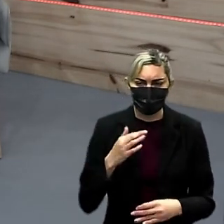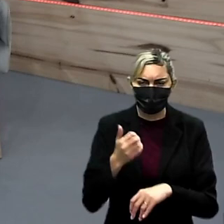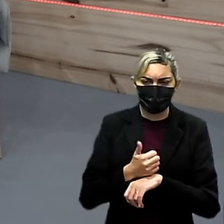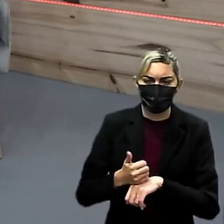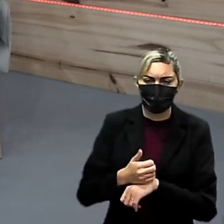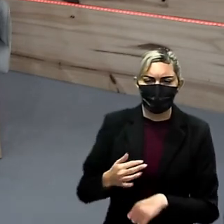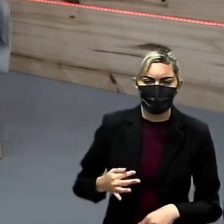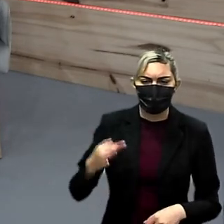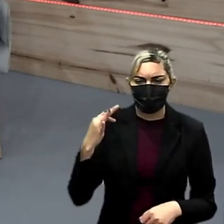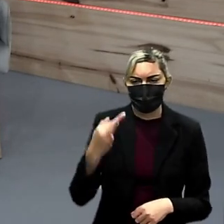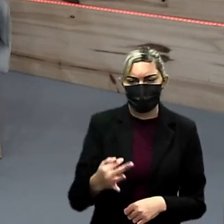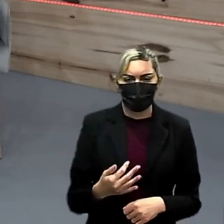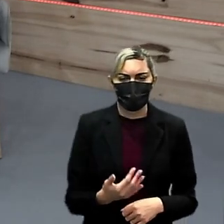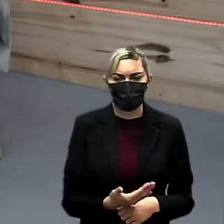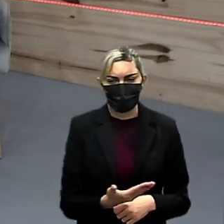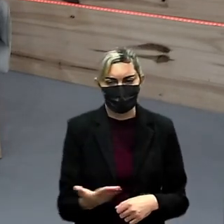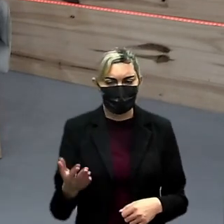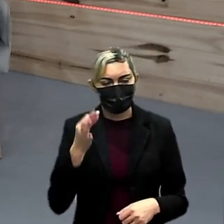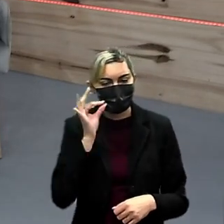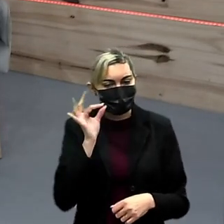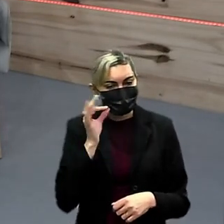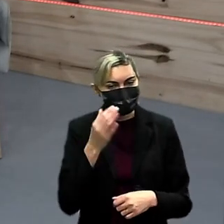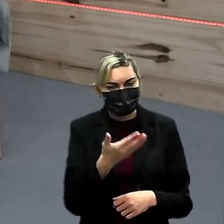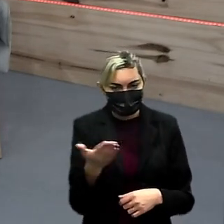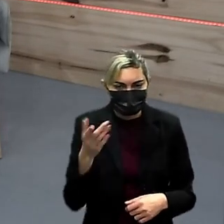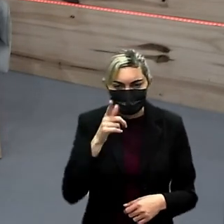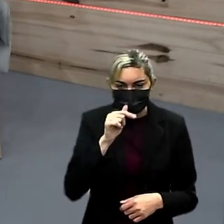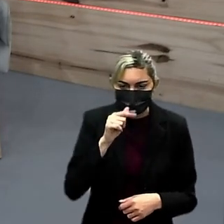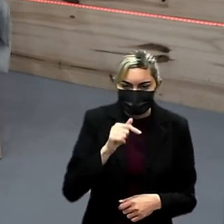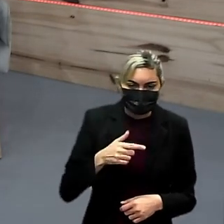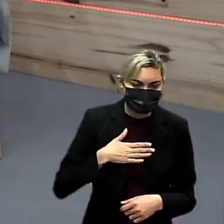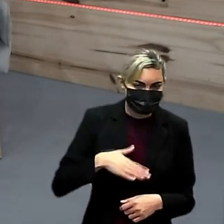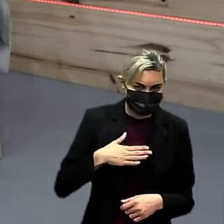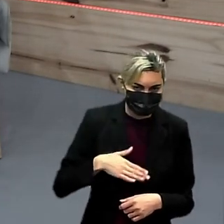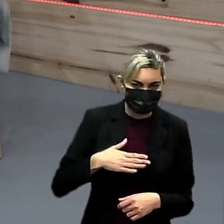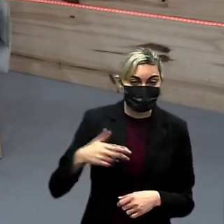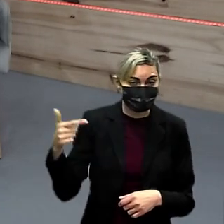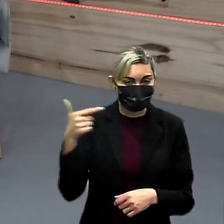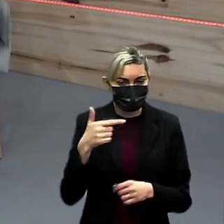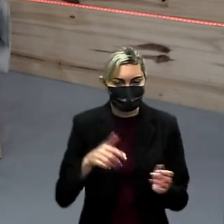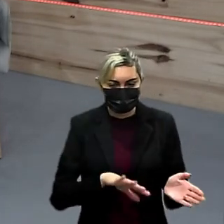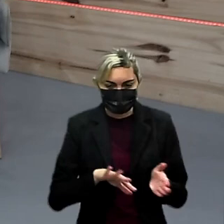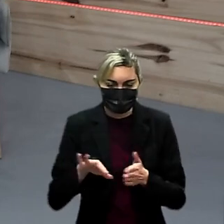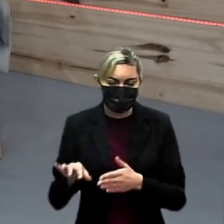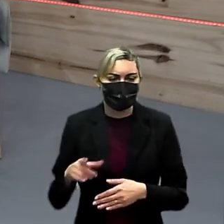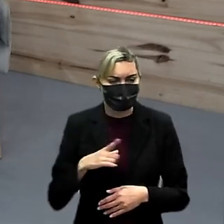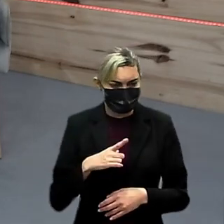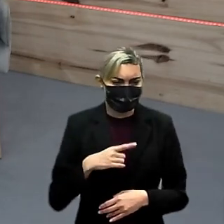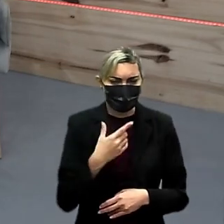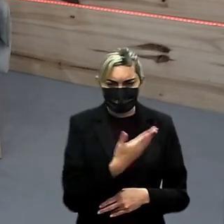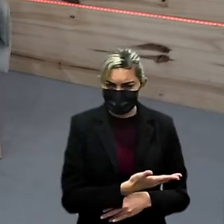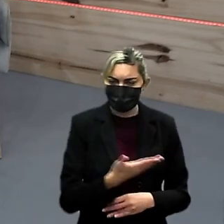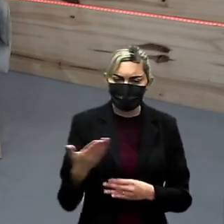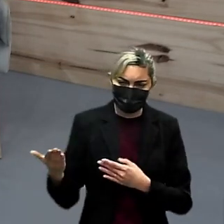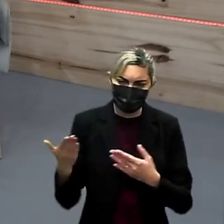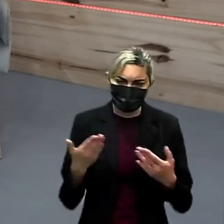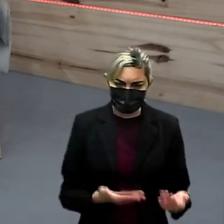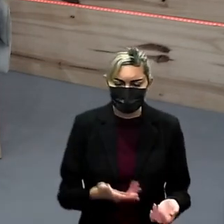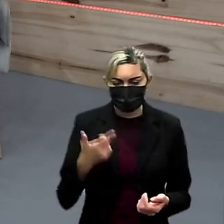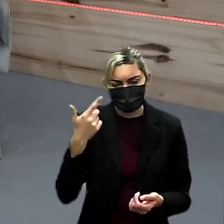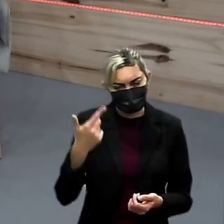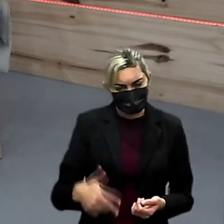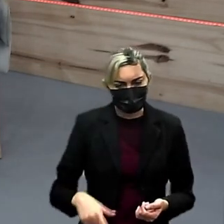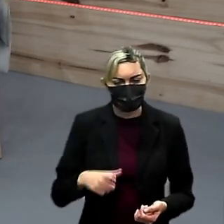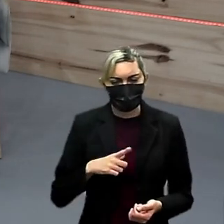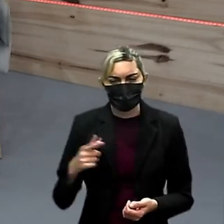futuro. E aí, toma um cafezinho aí, uma aguinha, fica conosco para um segundo momento que teremos com o nosso convidado, né,